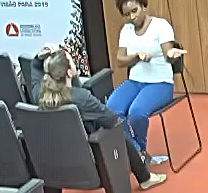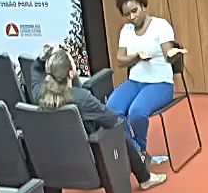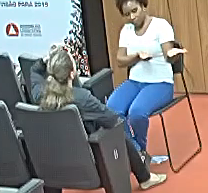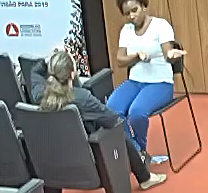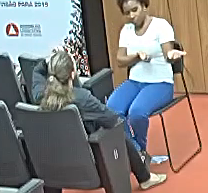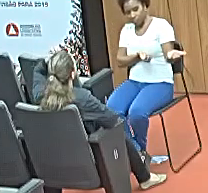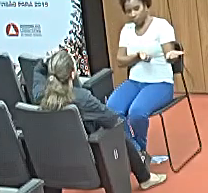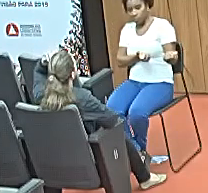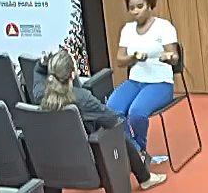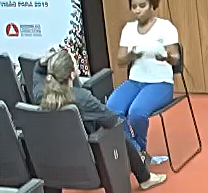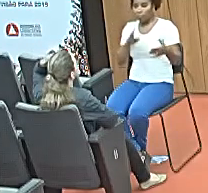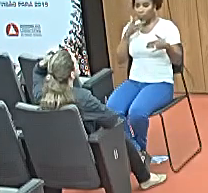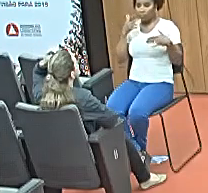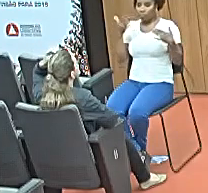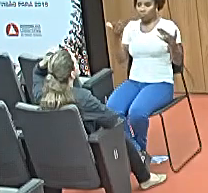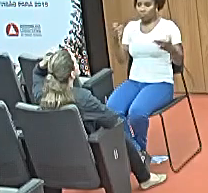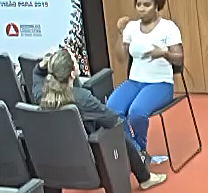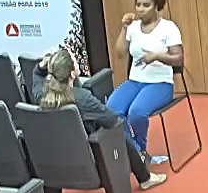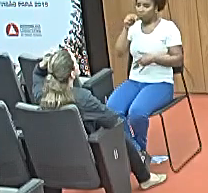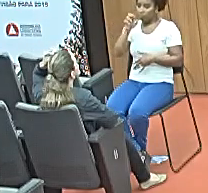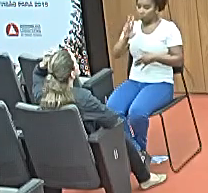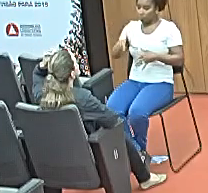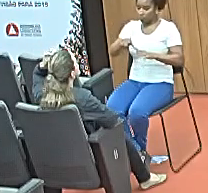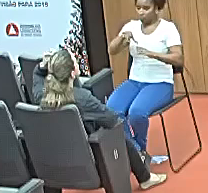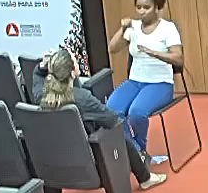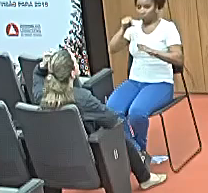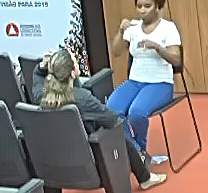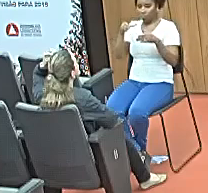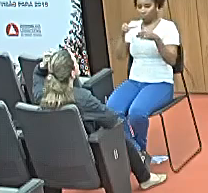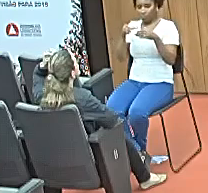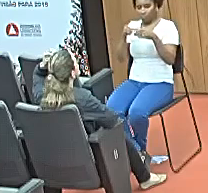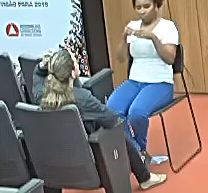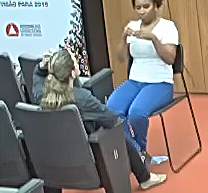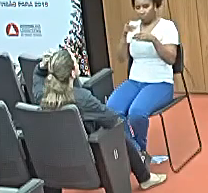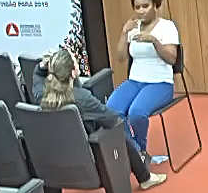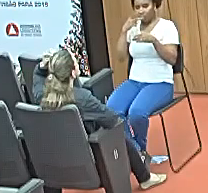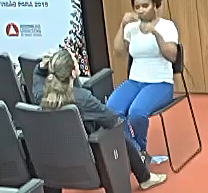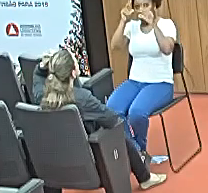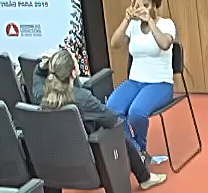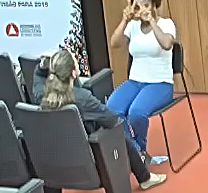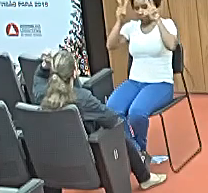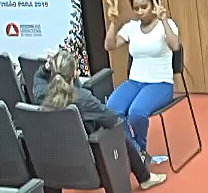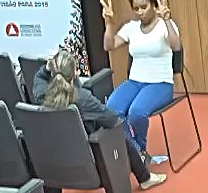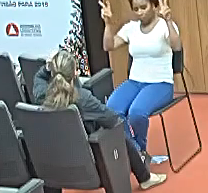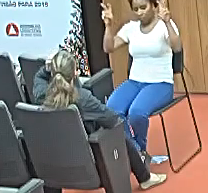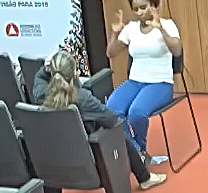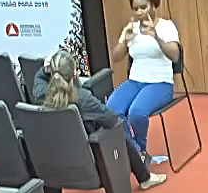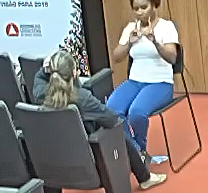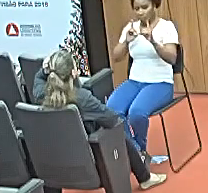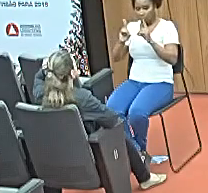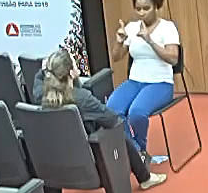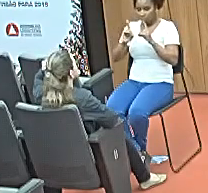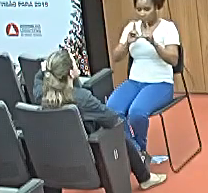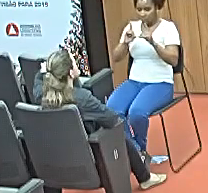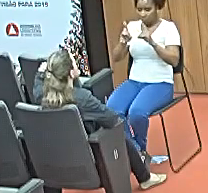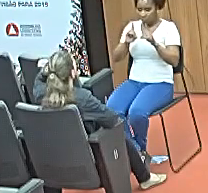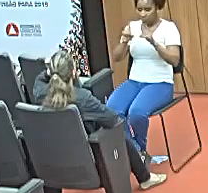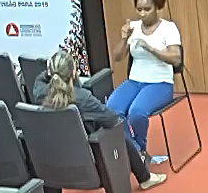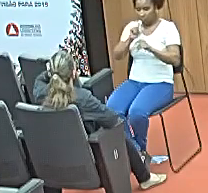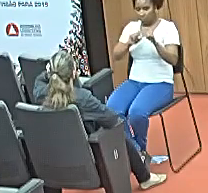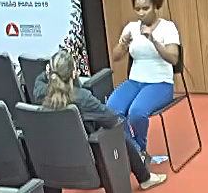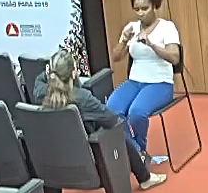nessa eleita relatora deste grupo que discute o tema sistema socioeducativo e prisional